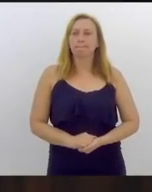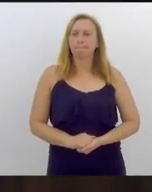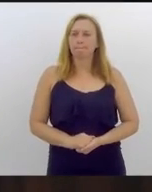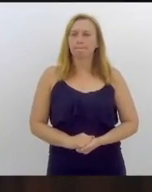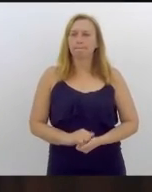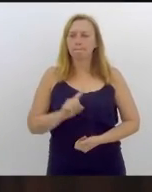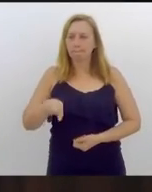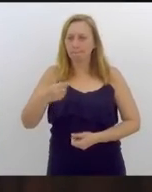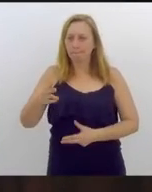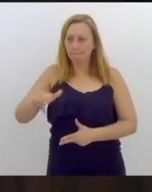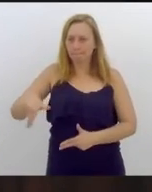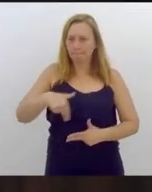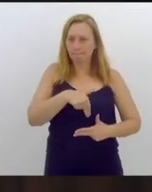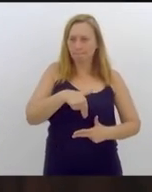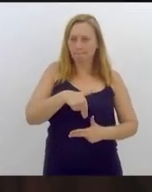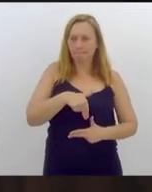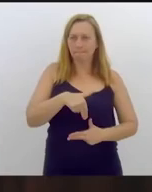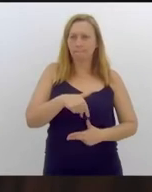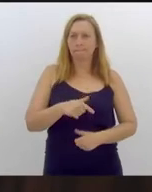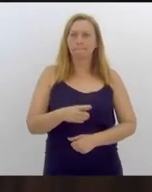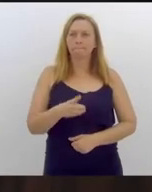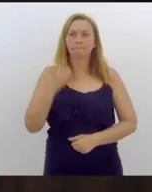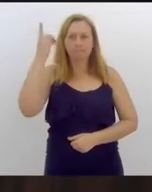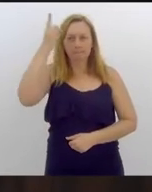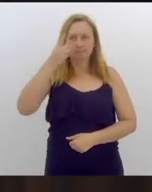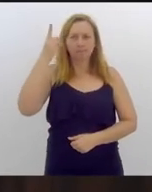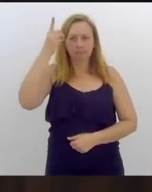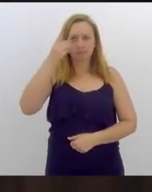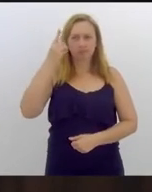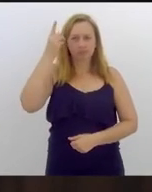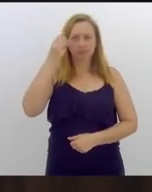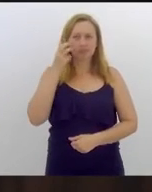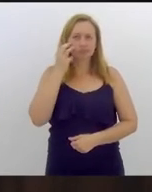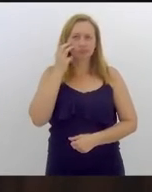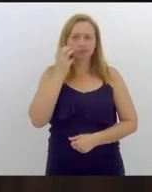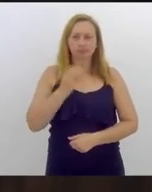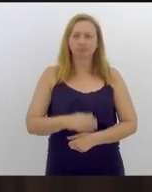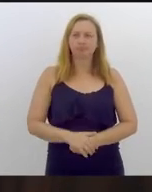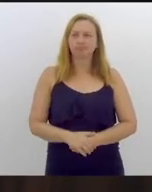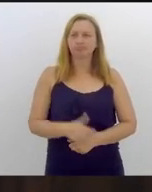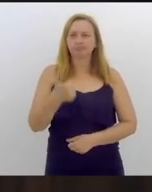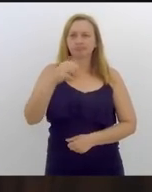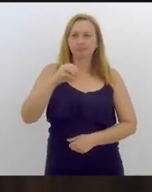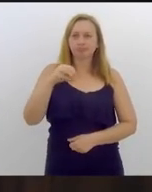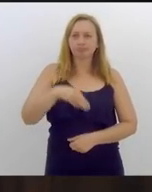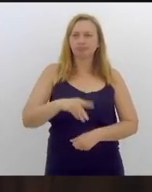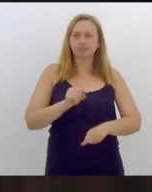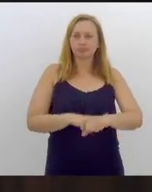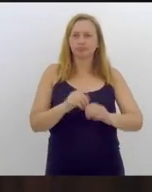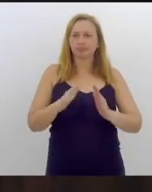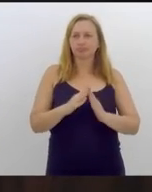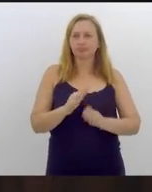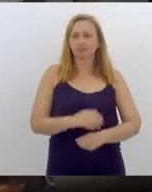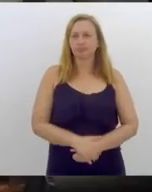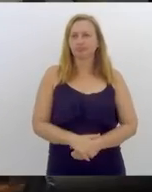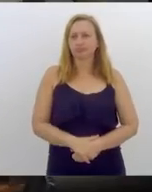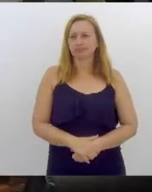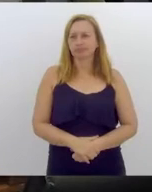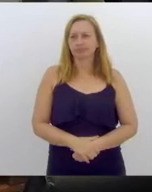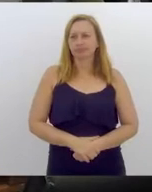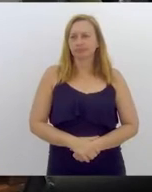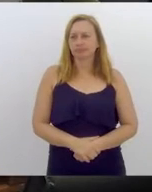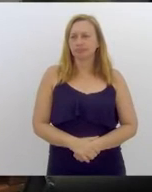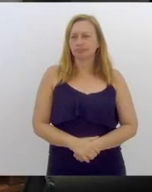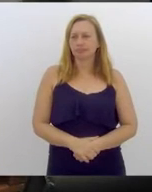para os moradores escrita é o nome Deputado valdé Carneiro você não se responde 10 minutos no tempo regimental